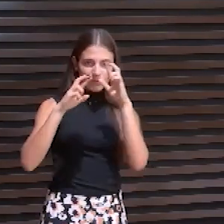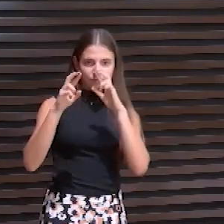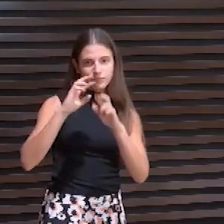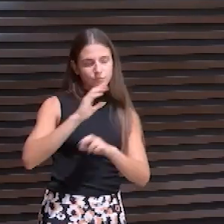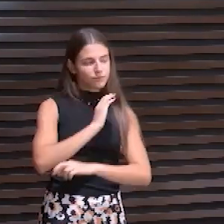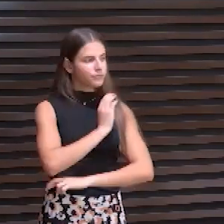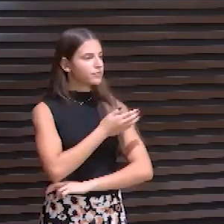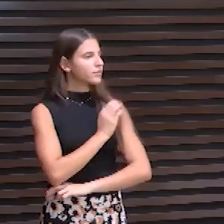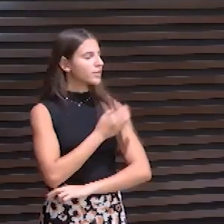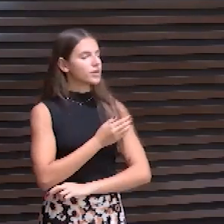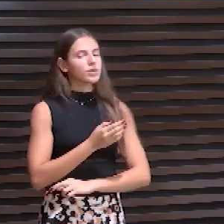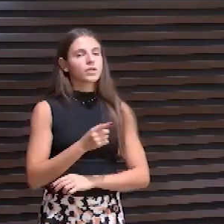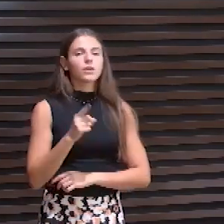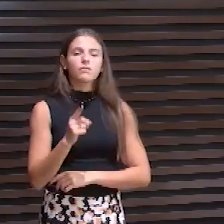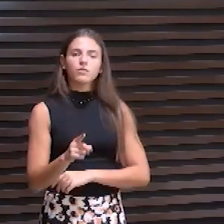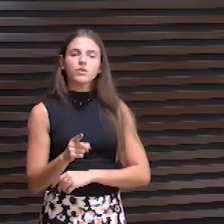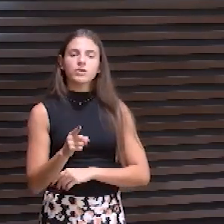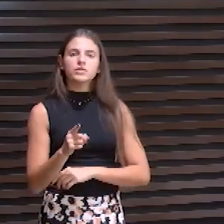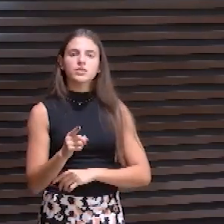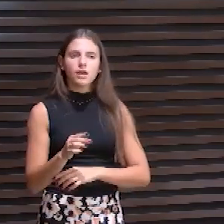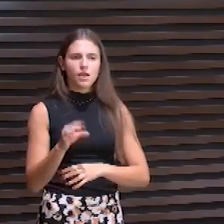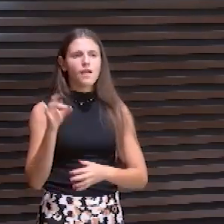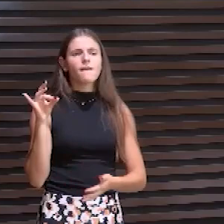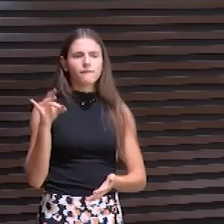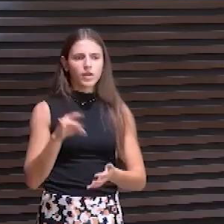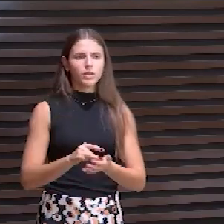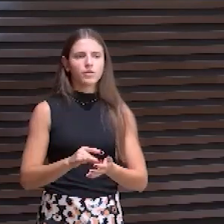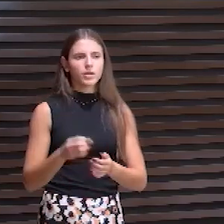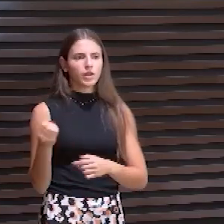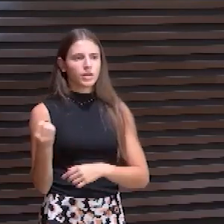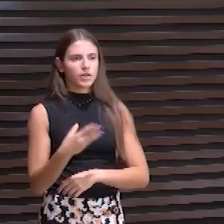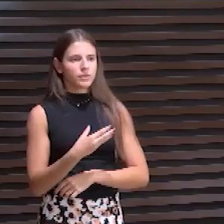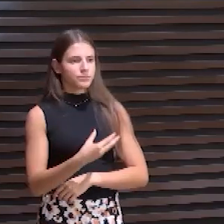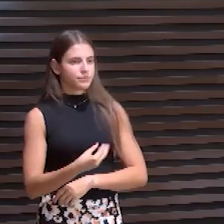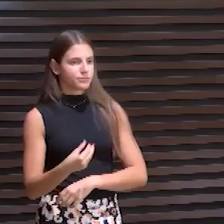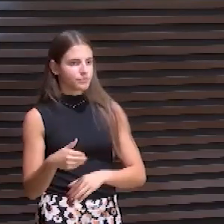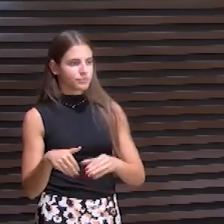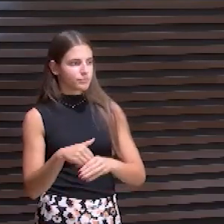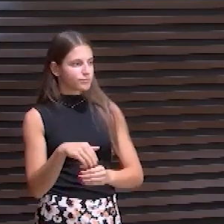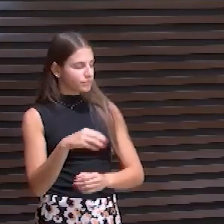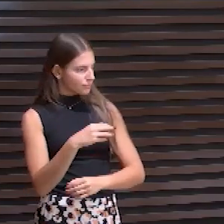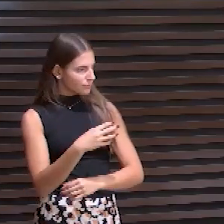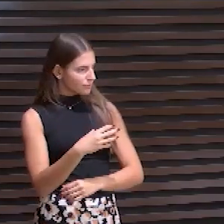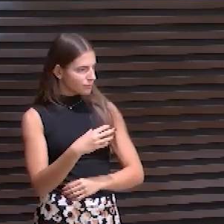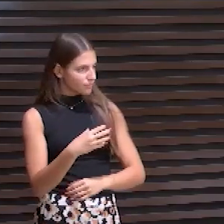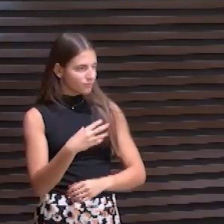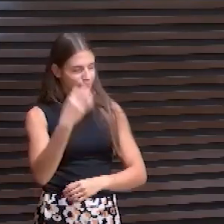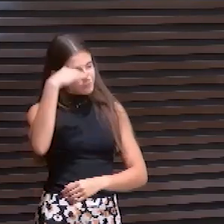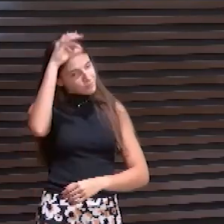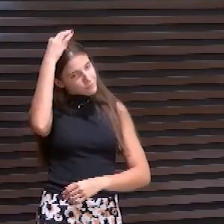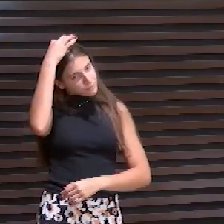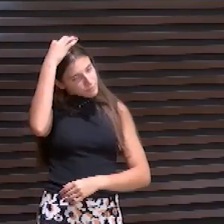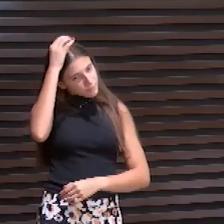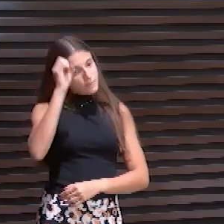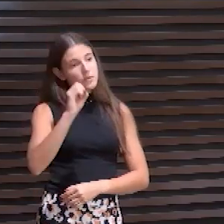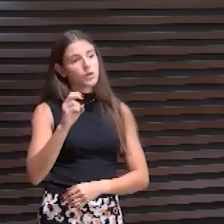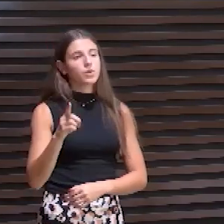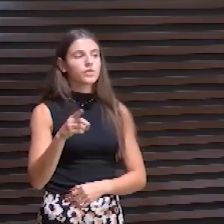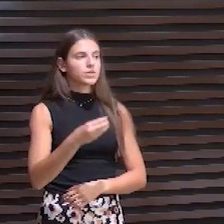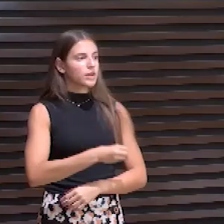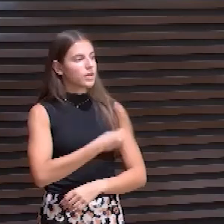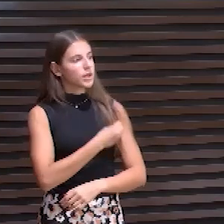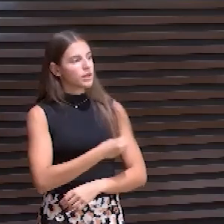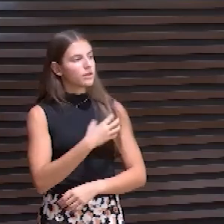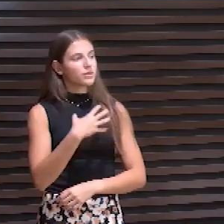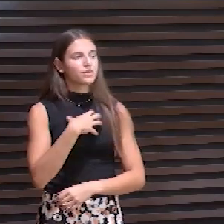Será que você de fato já nasceu de novo? Ou você vive com uma máscara? Você vive de forma religiosa,